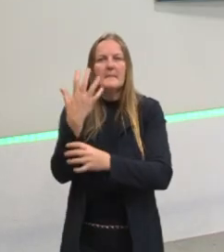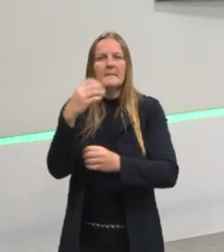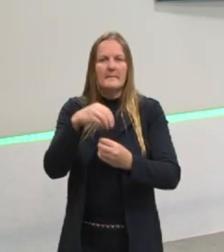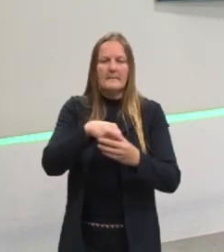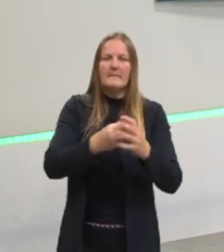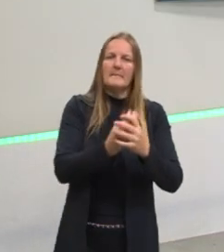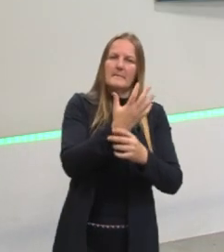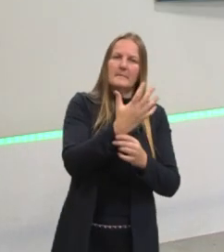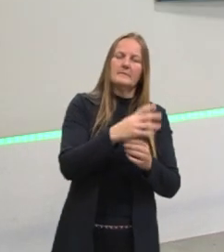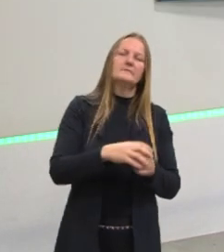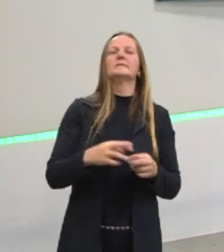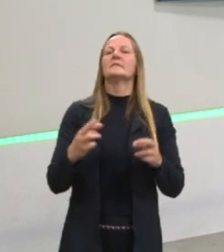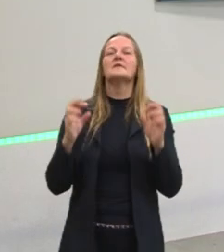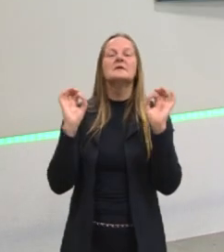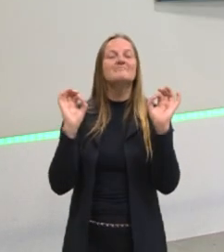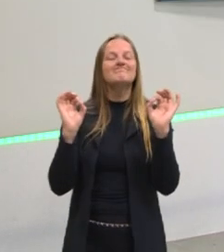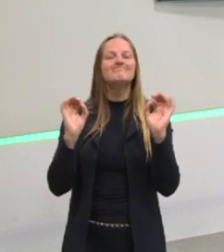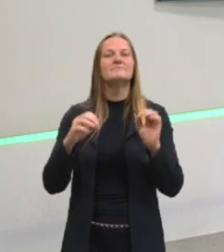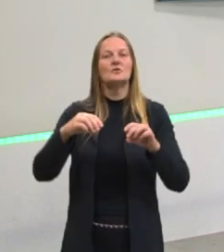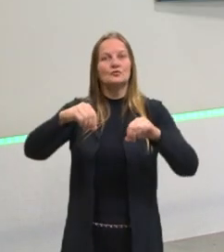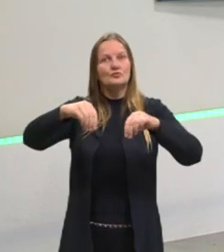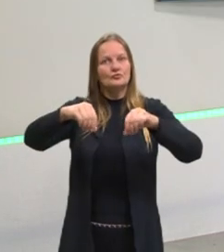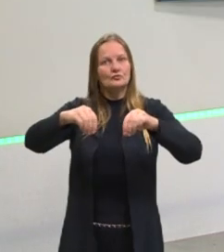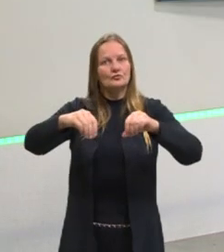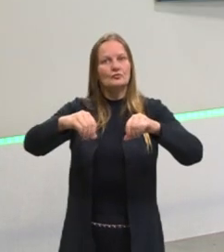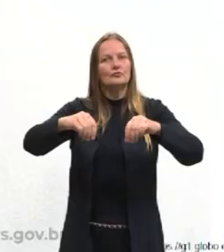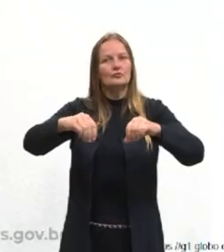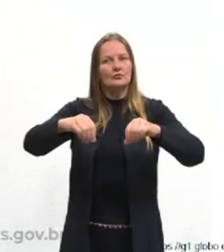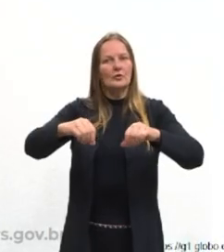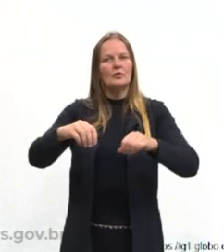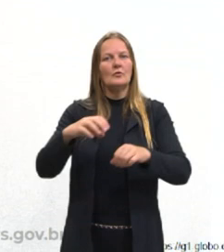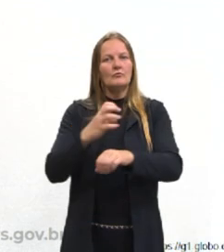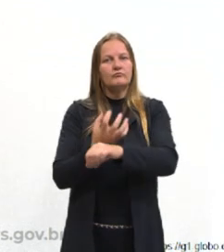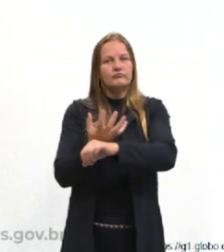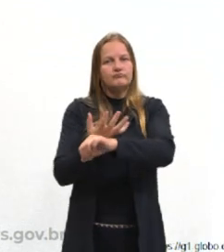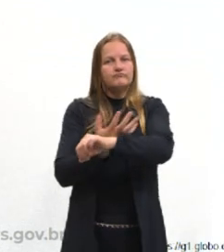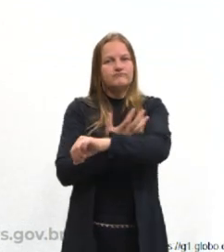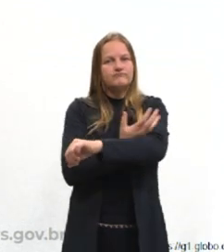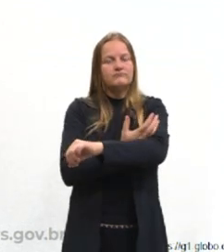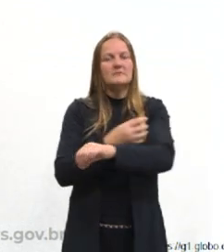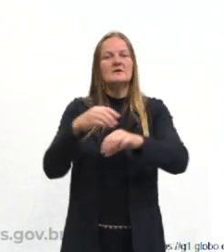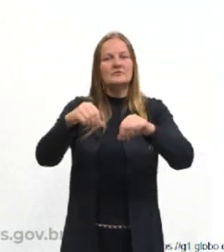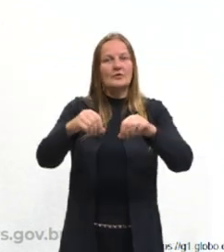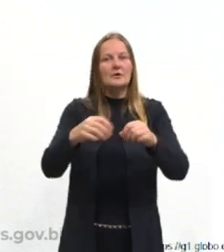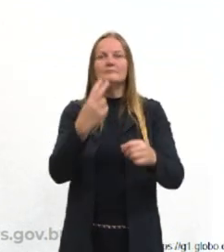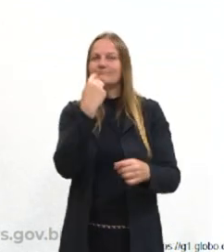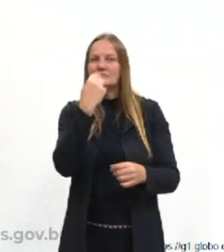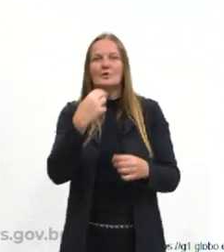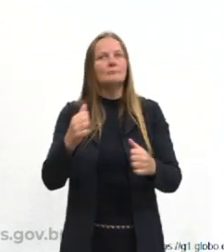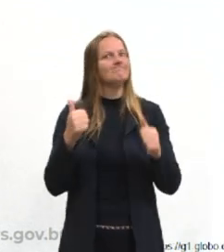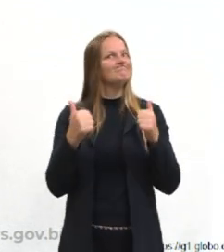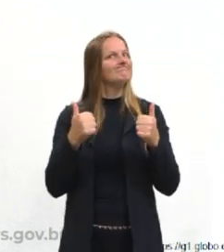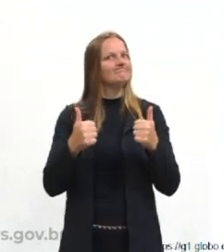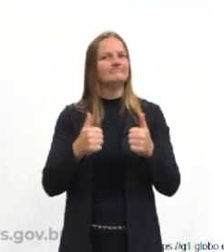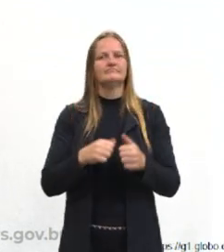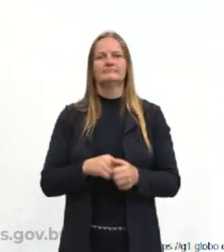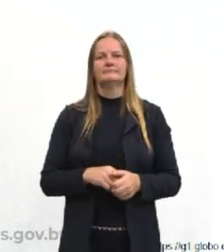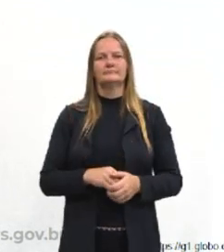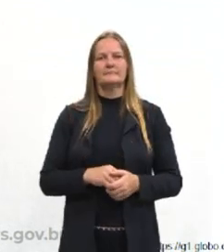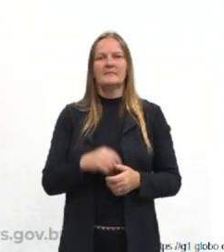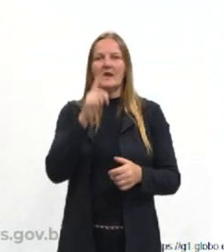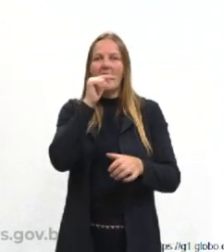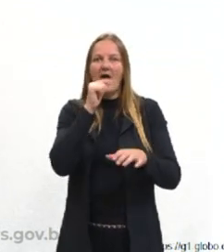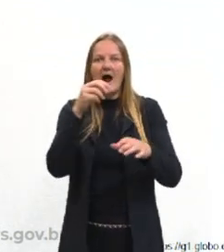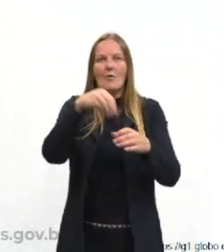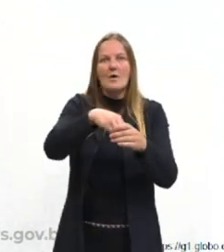a gozar extremamente rico o solo da caatinga extremamente rico em nutrientes e atualizado dá um pouquinho de